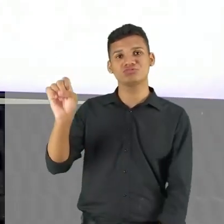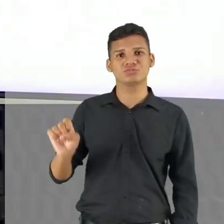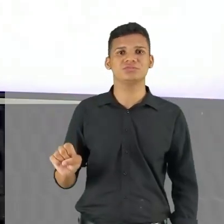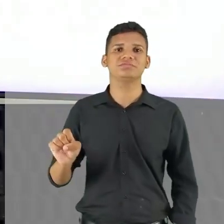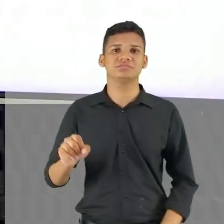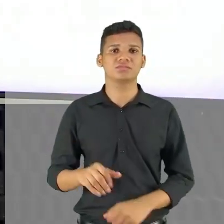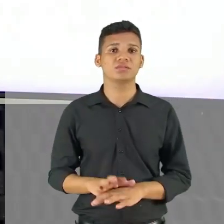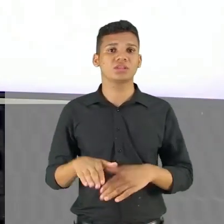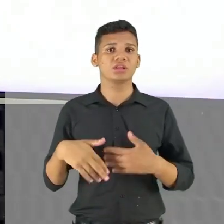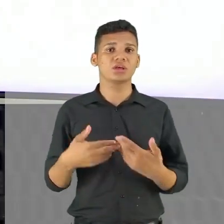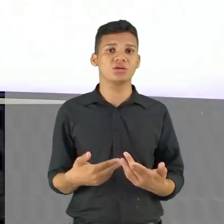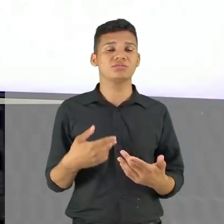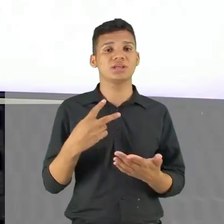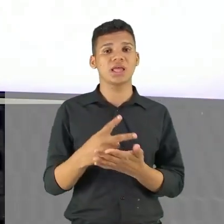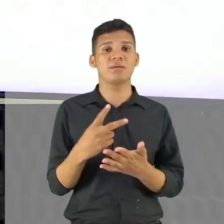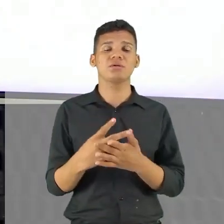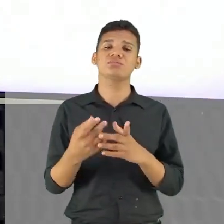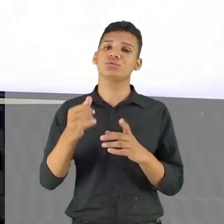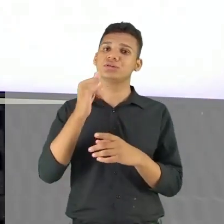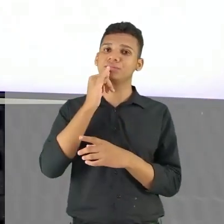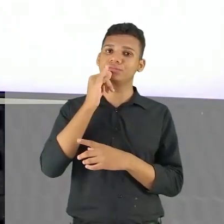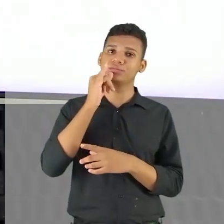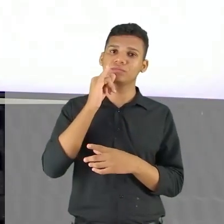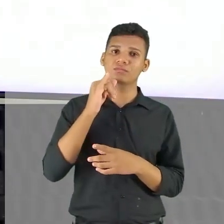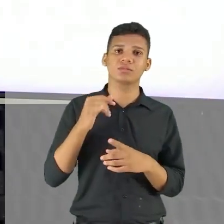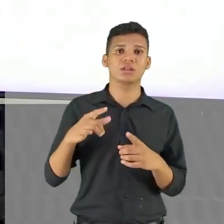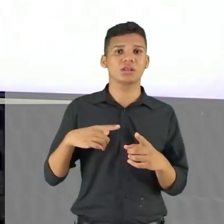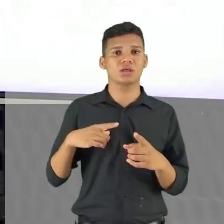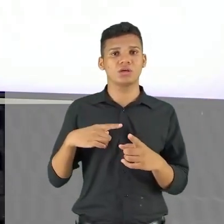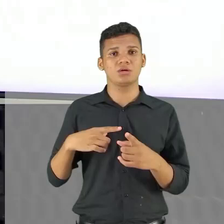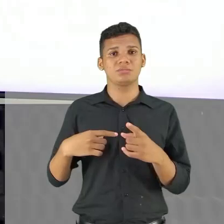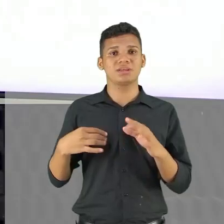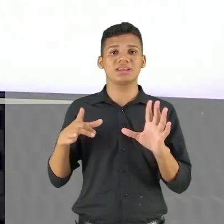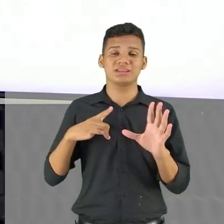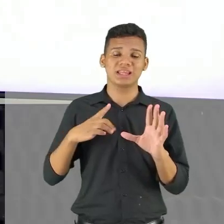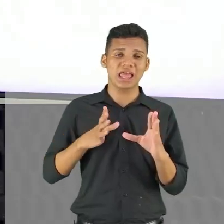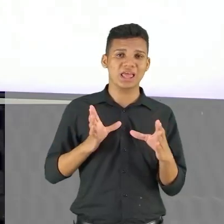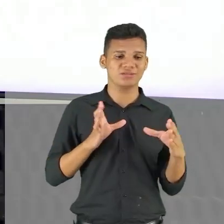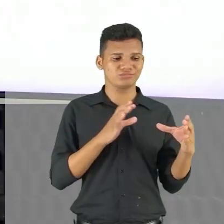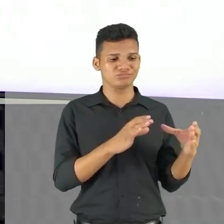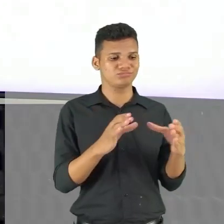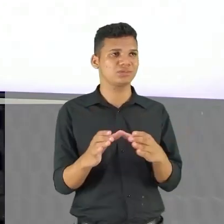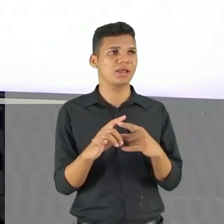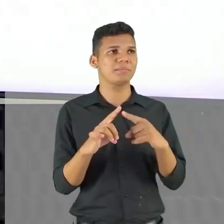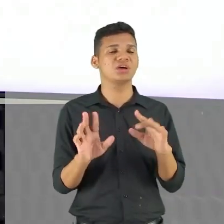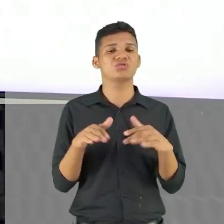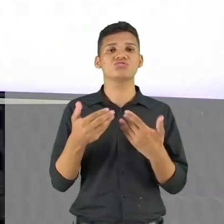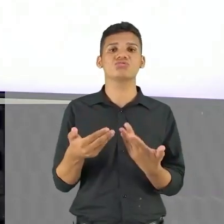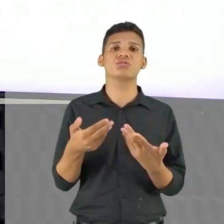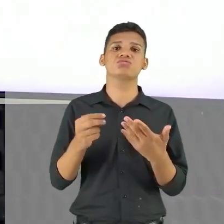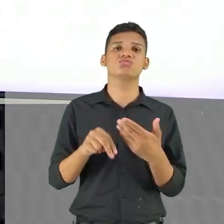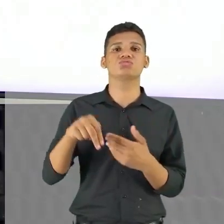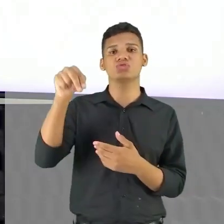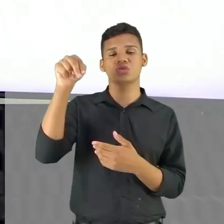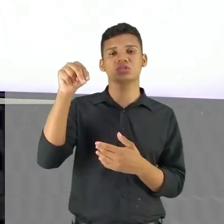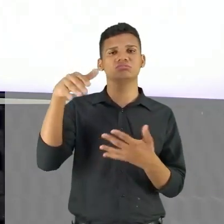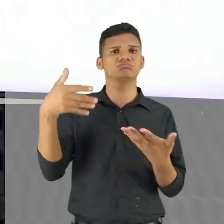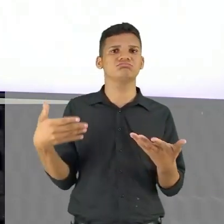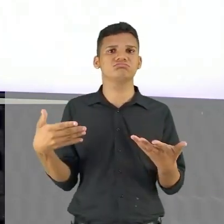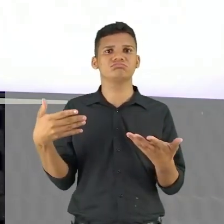Antártida, competindo com os estoques que ainda sobram. Cadê os estoques do norte?